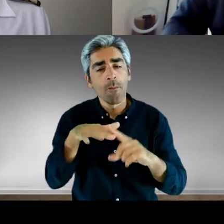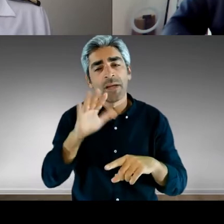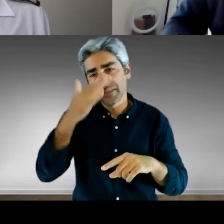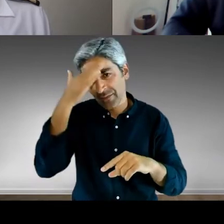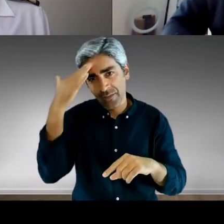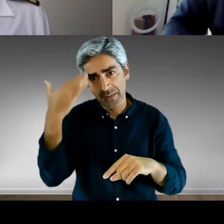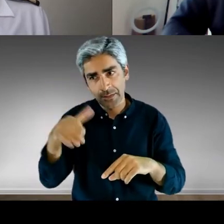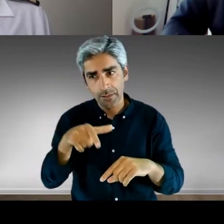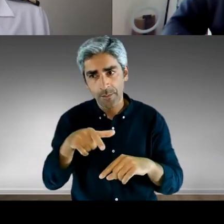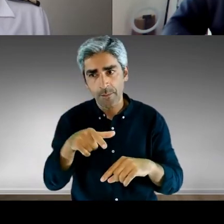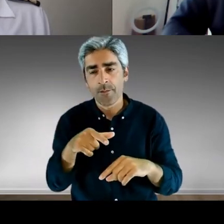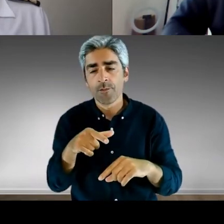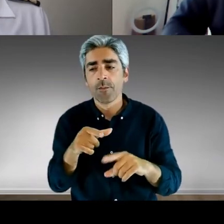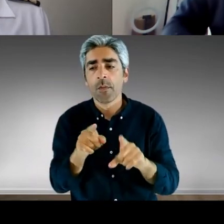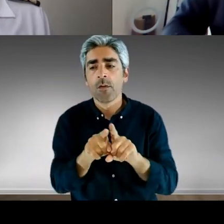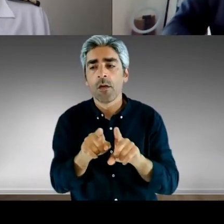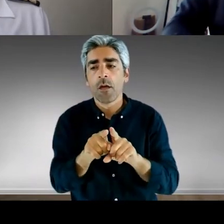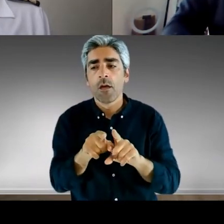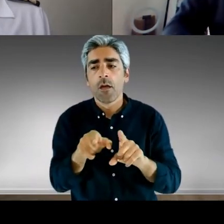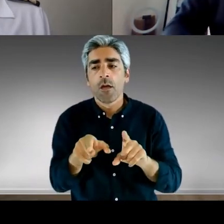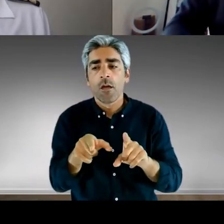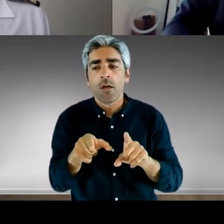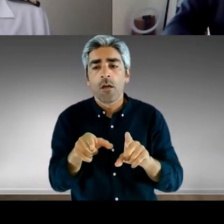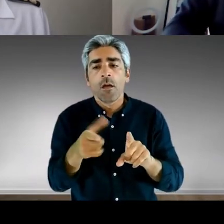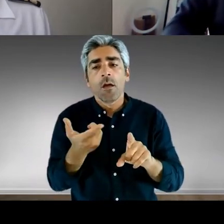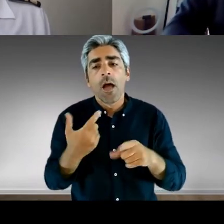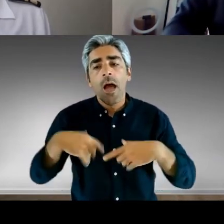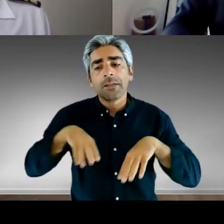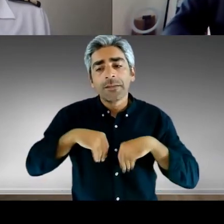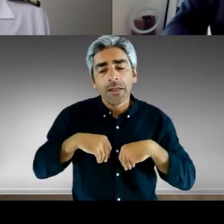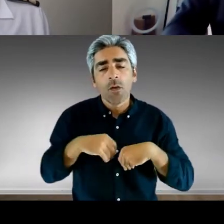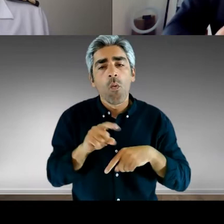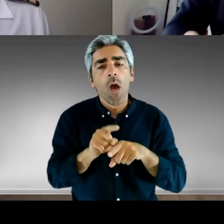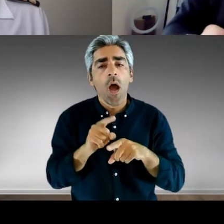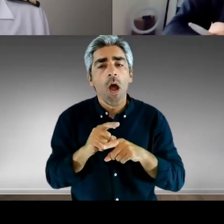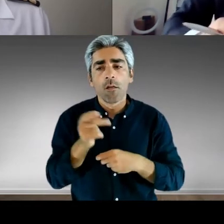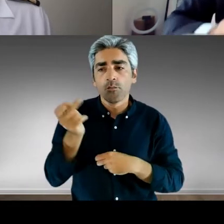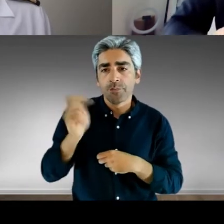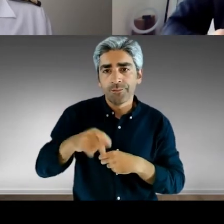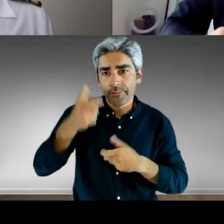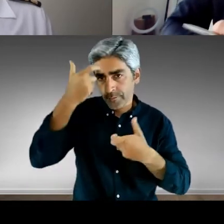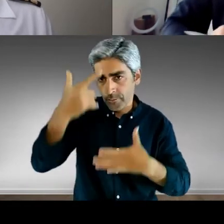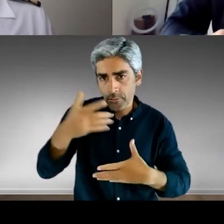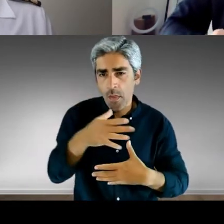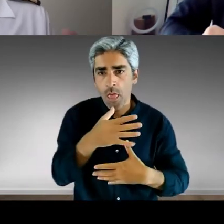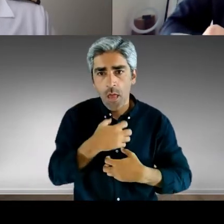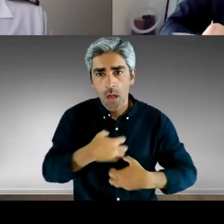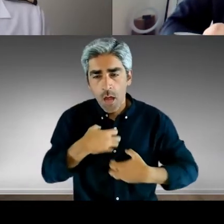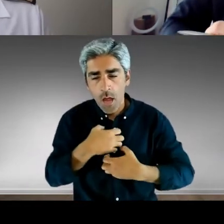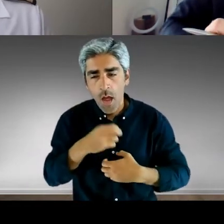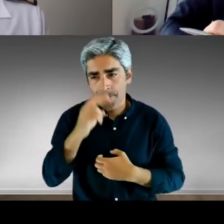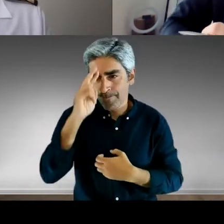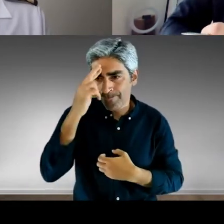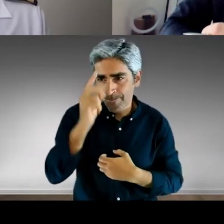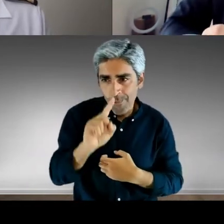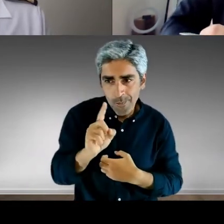dificuldade em voltar a aceitar a frustração e a ter a resiliência para se incorporar como mais